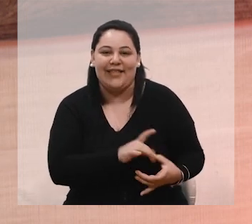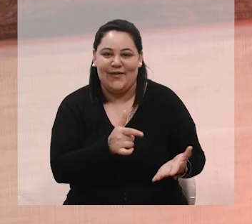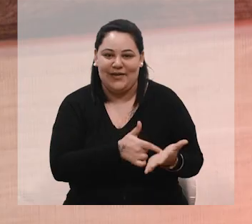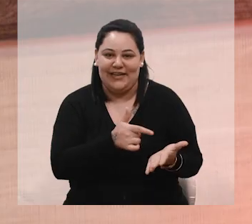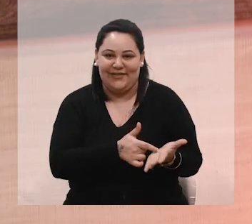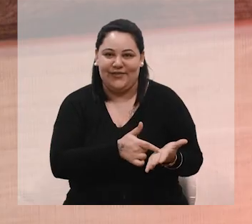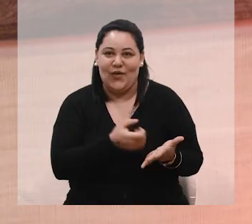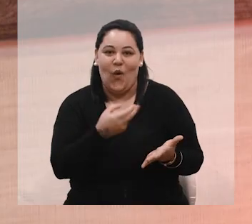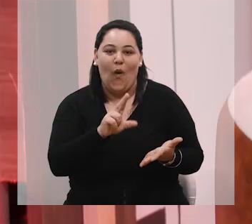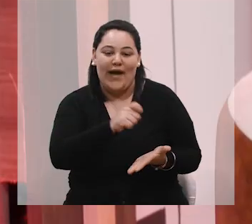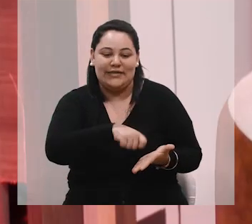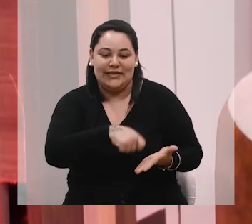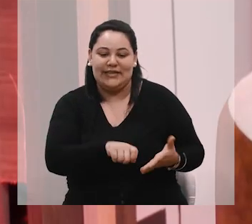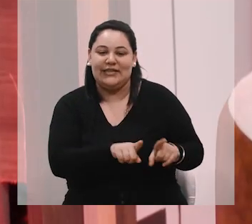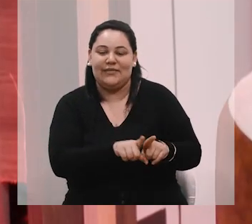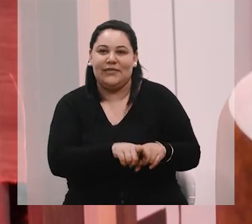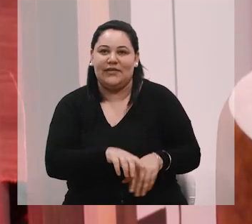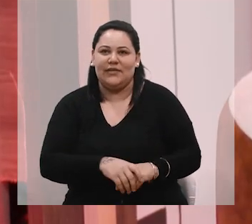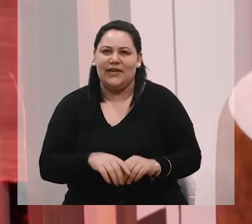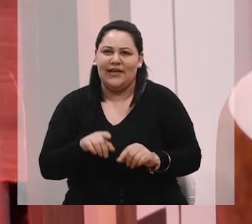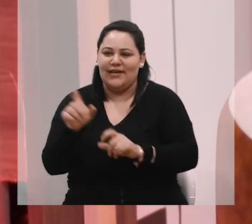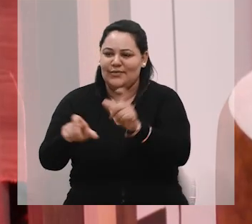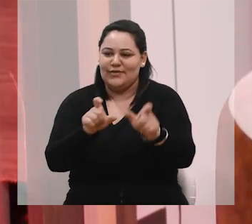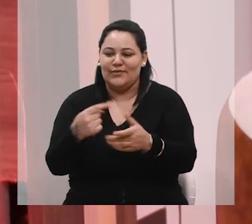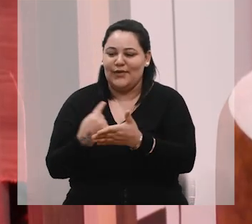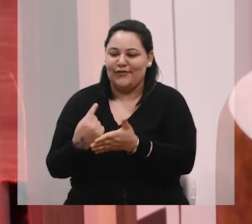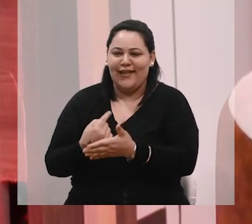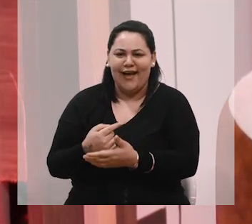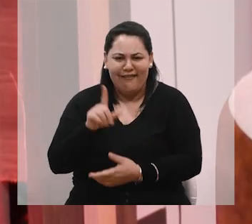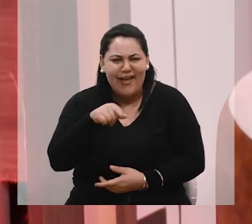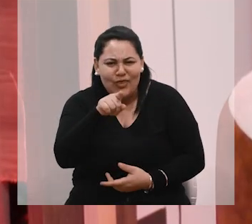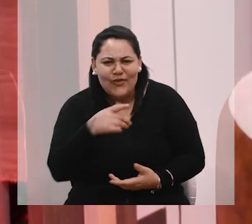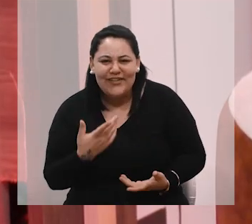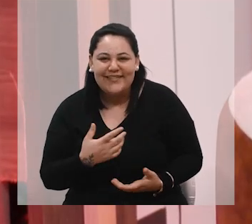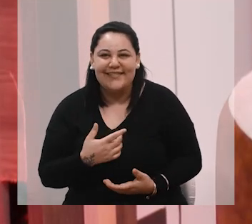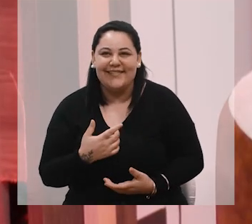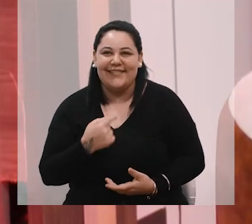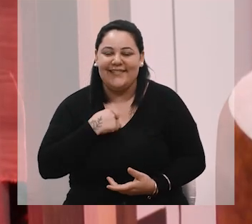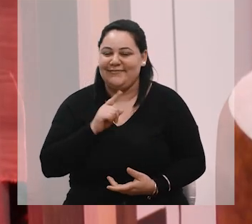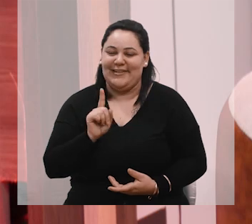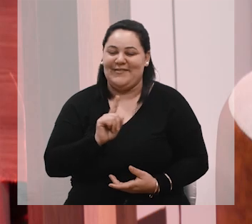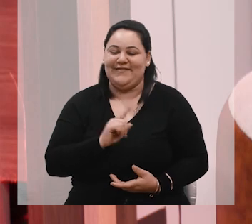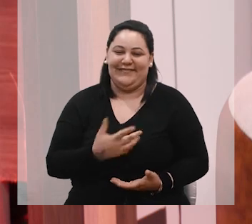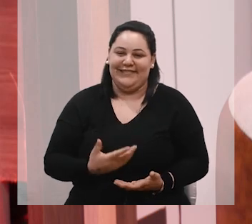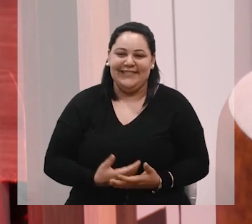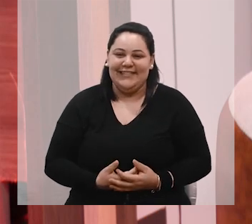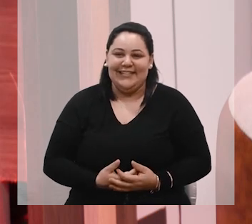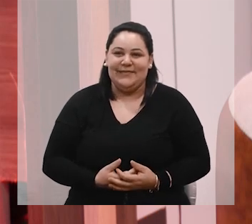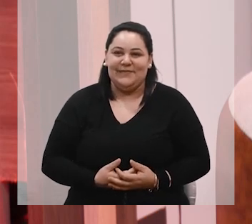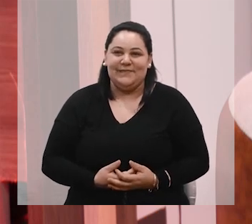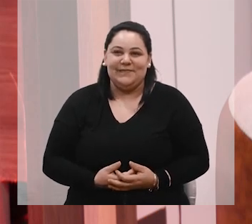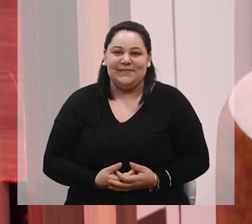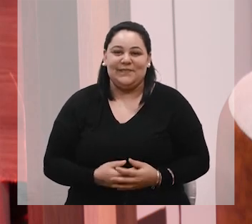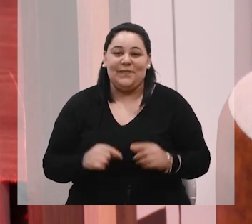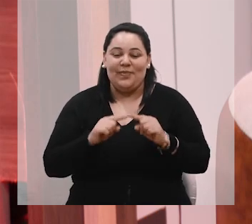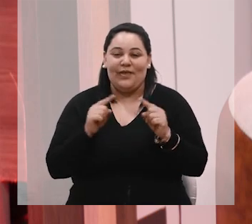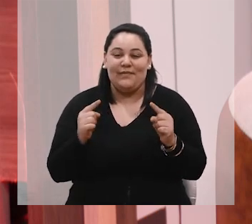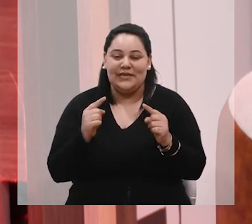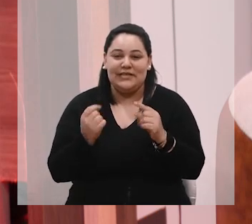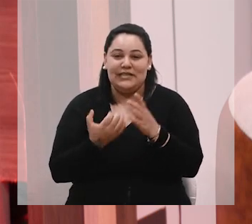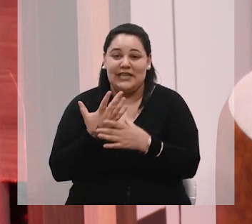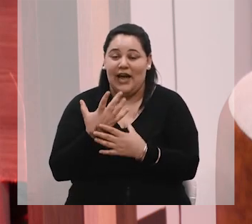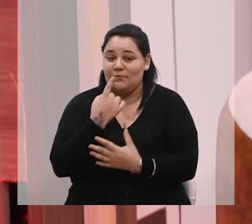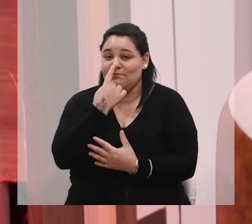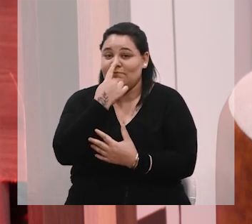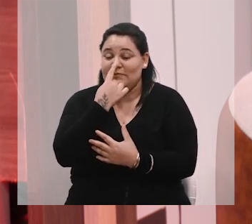né? E aí várias pessoas dizem, mas é tu e tal. Eu disse, não é. Não sou eu. Não é. Mas eles se aproximaram